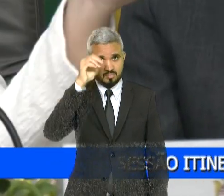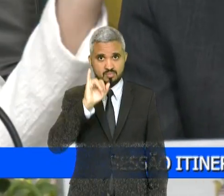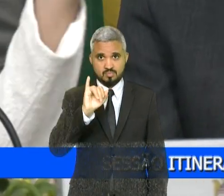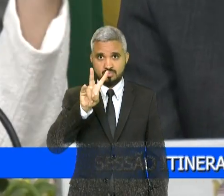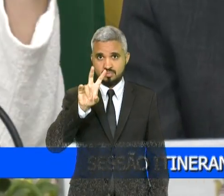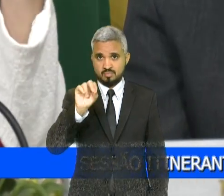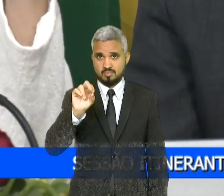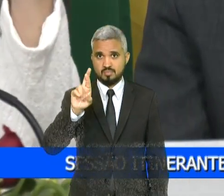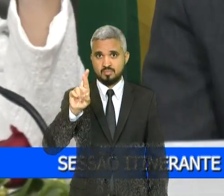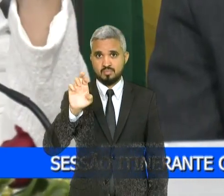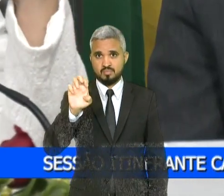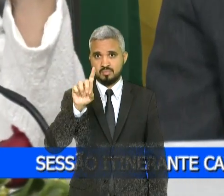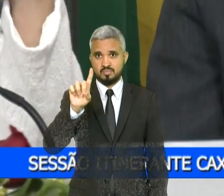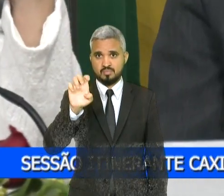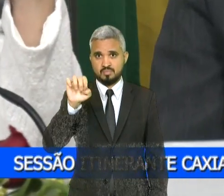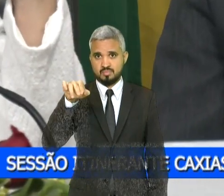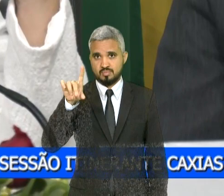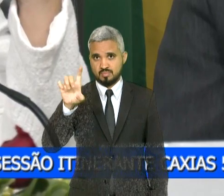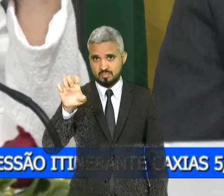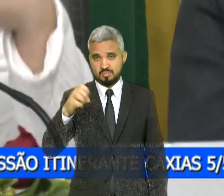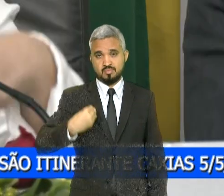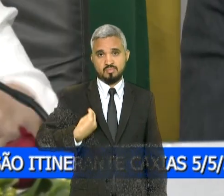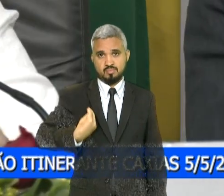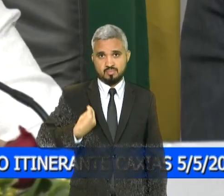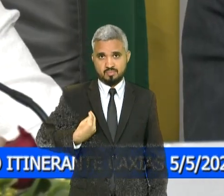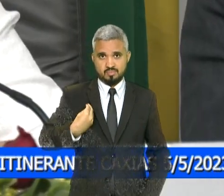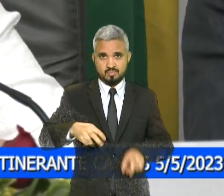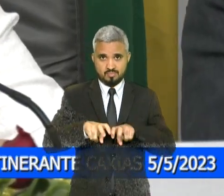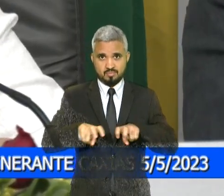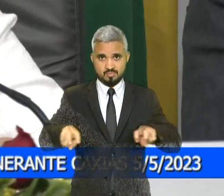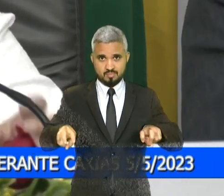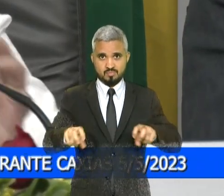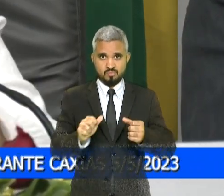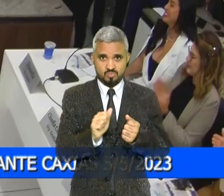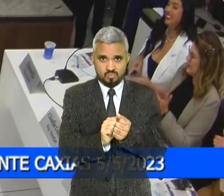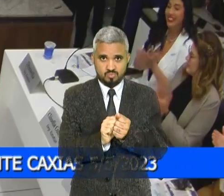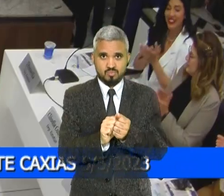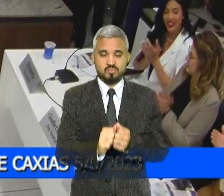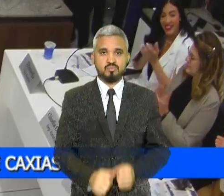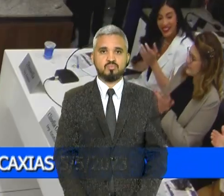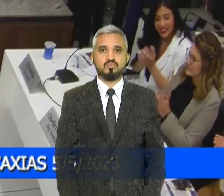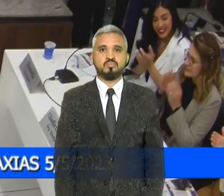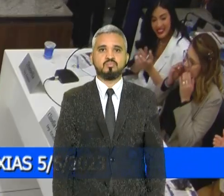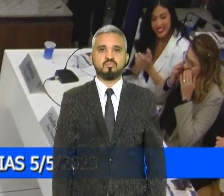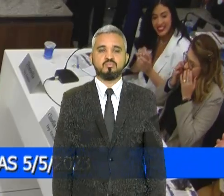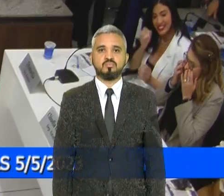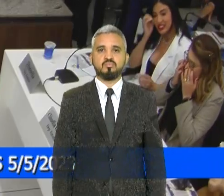aqui e ficar conosco aqui na nossa mesa.